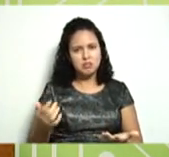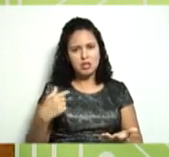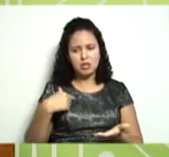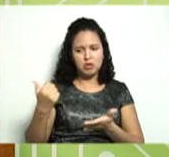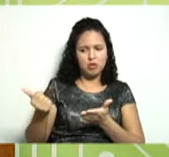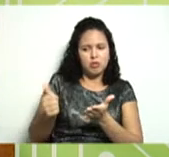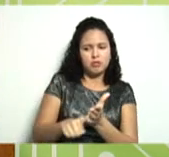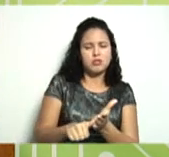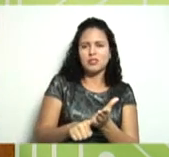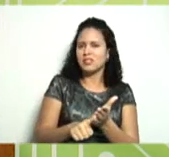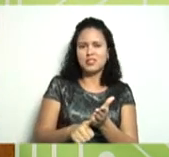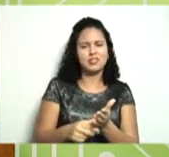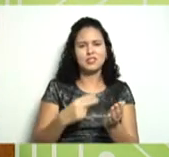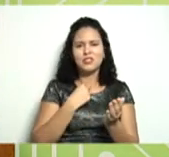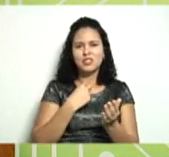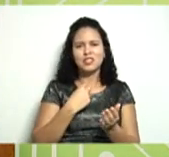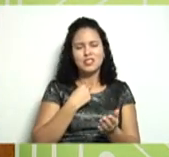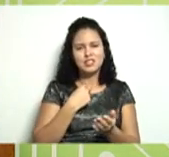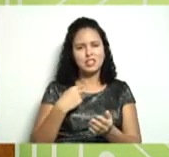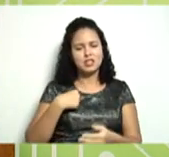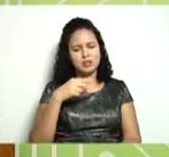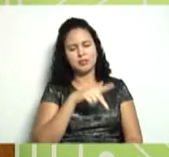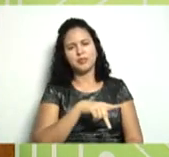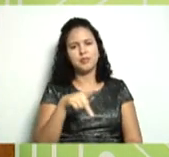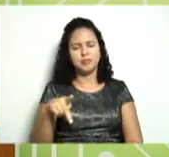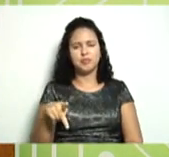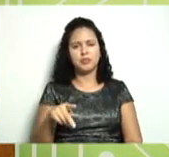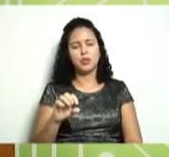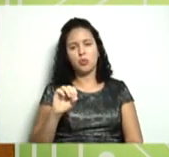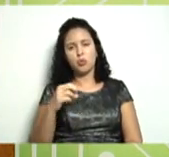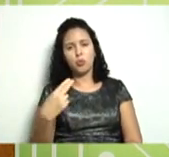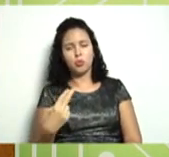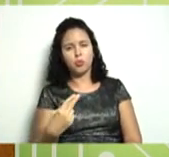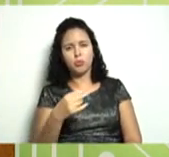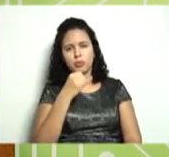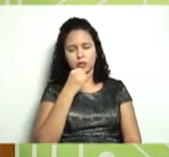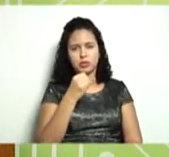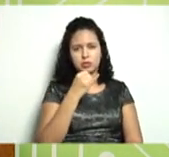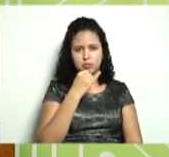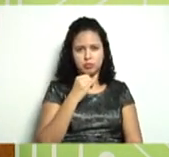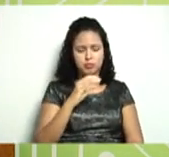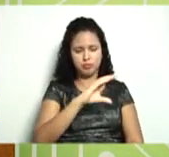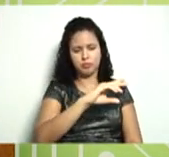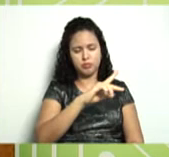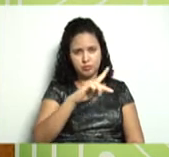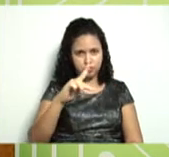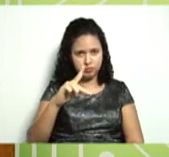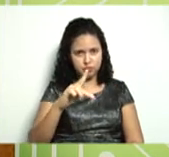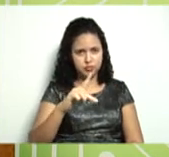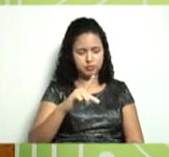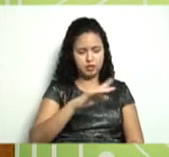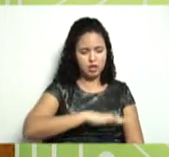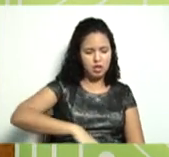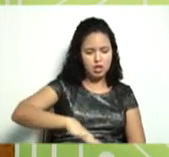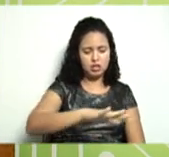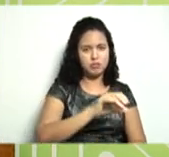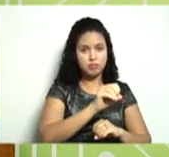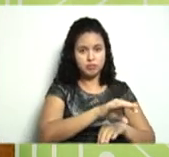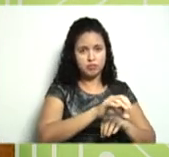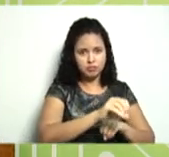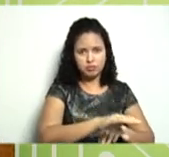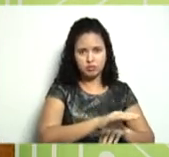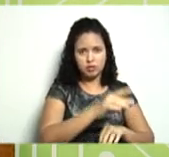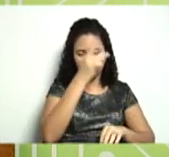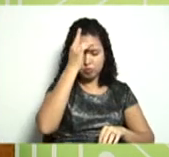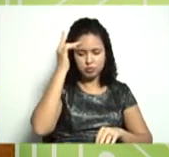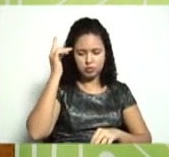eu sou professora. Digamos também que uma cooperativa na área da educação, o pescador já não entraria. Ok? De acordo